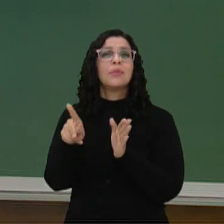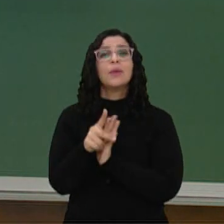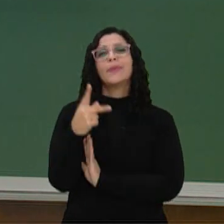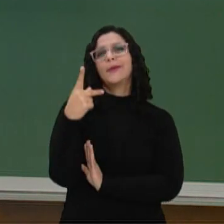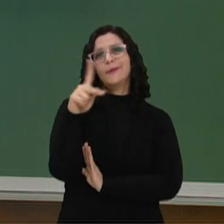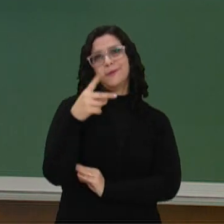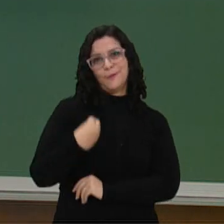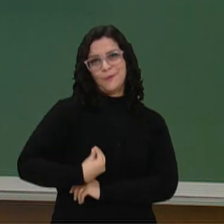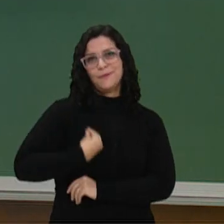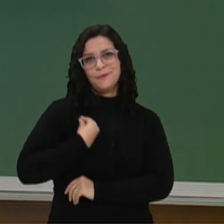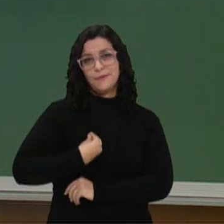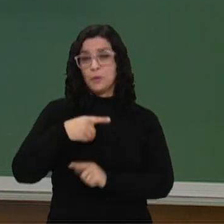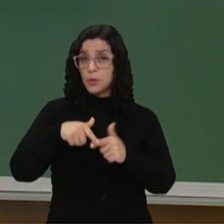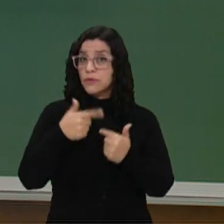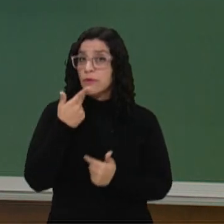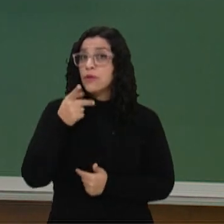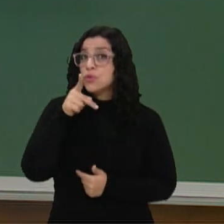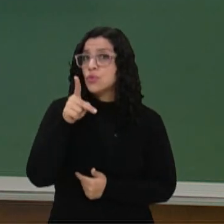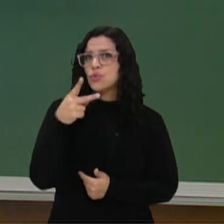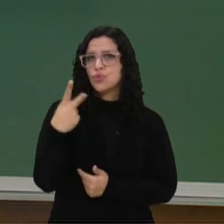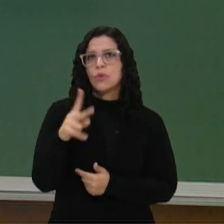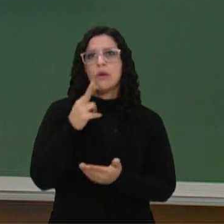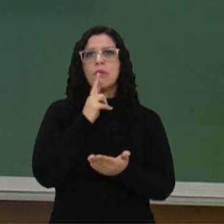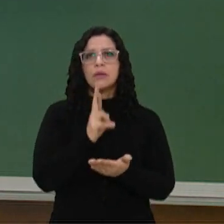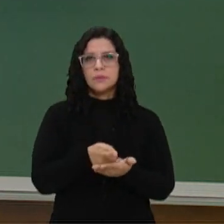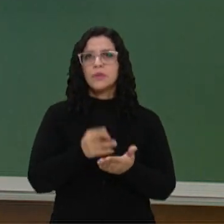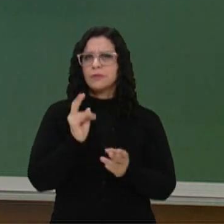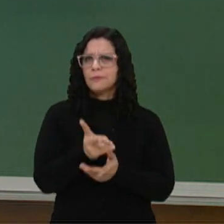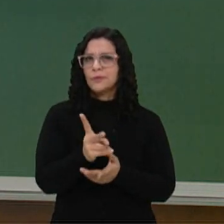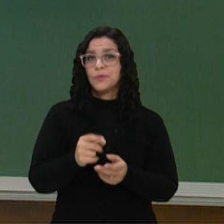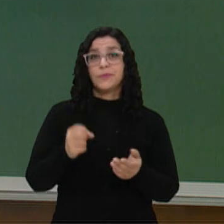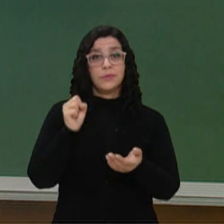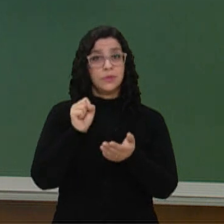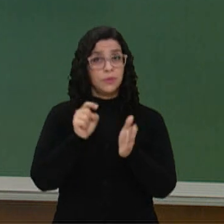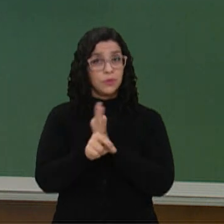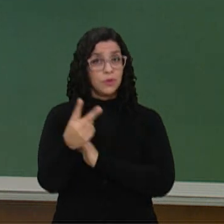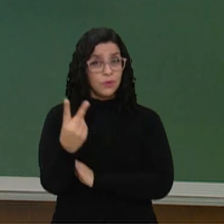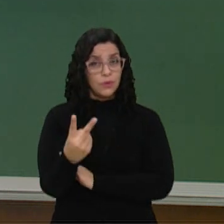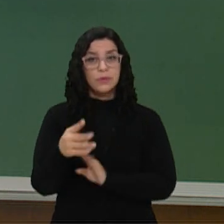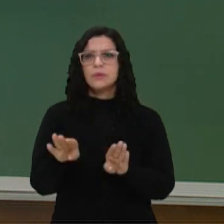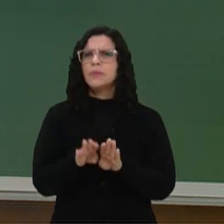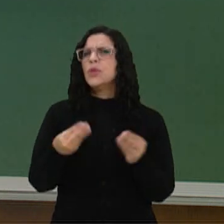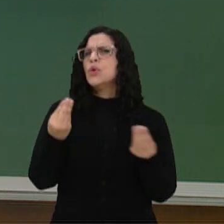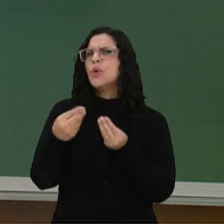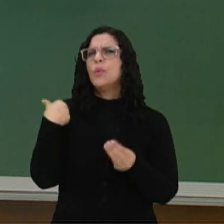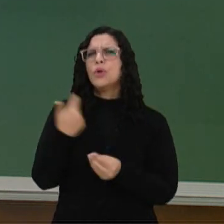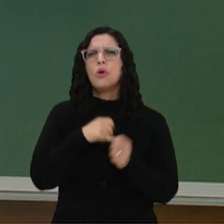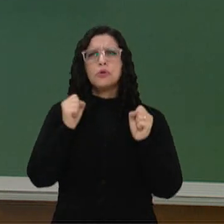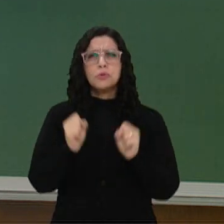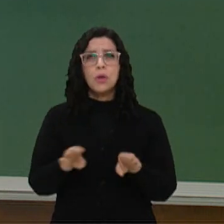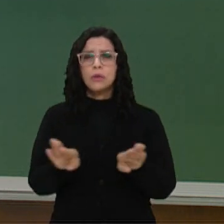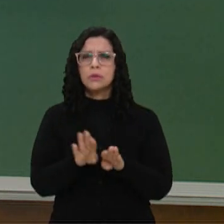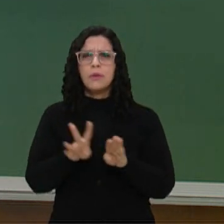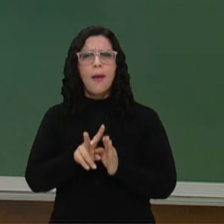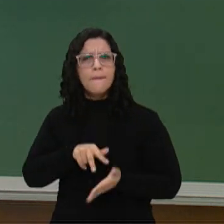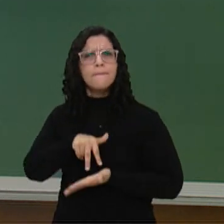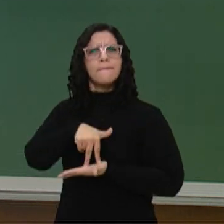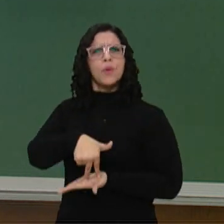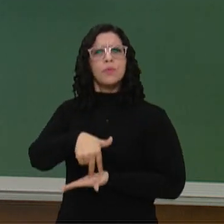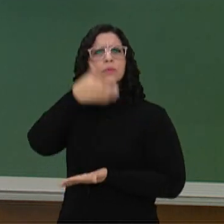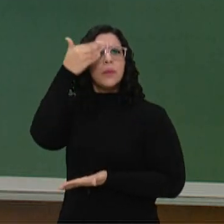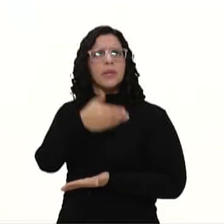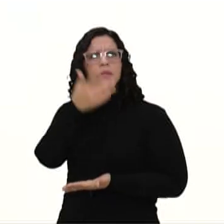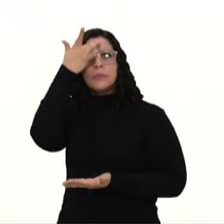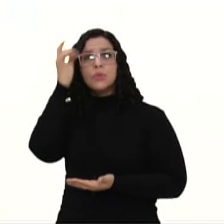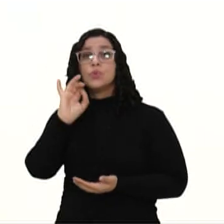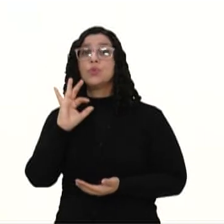viveu. Por isso que eu disse, mantenha a sua resposta. Agora, pergunta número 2. Como podemos nos posicionar publicamente diante